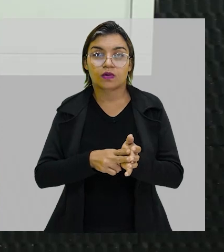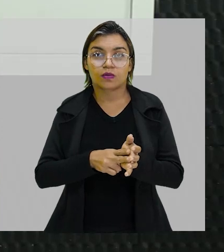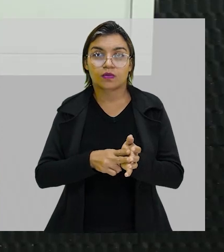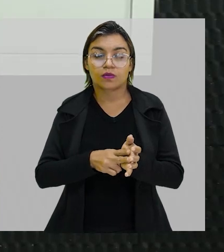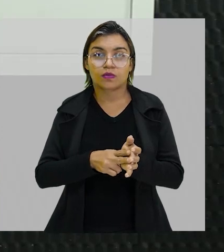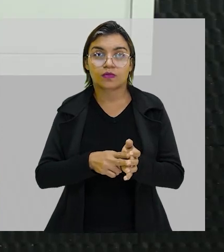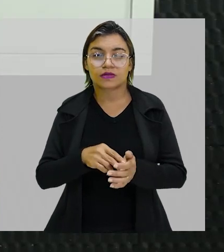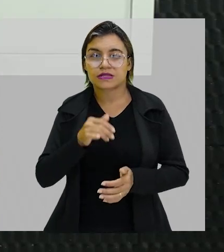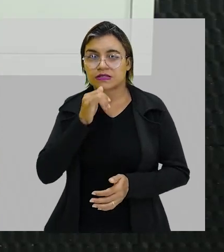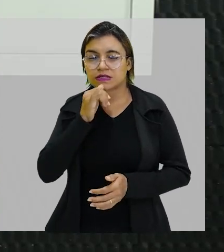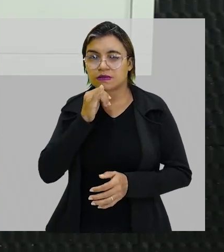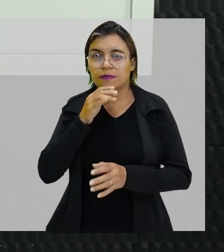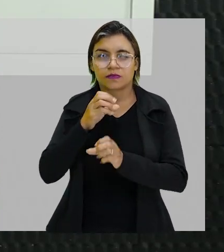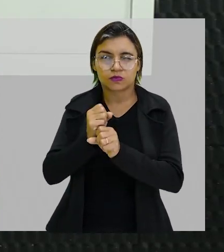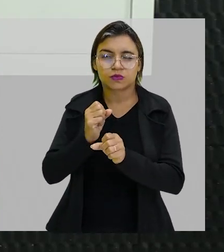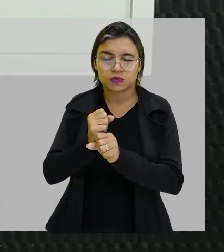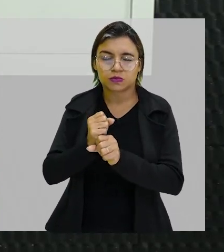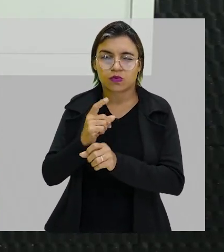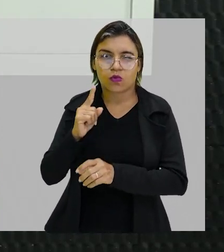mais 1, menos 2.